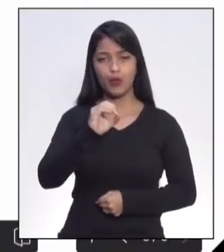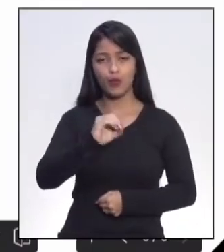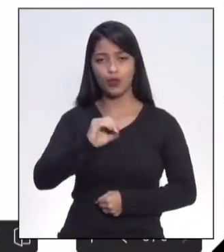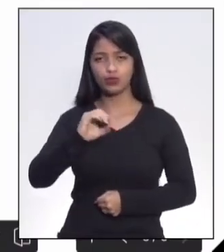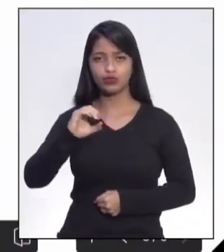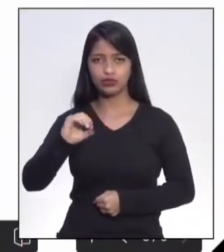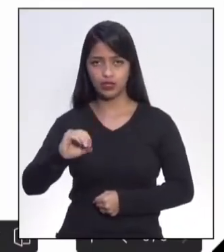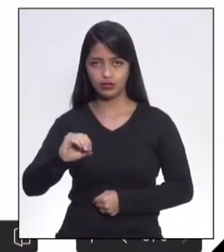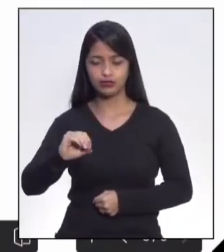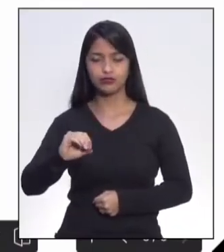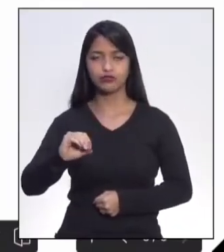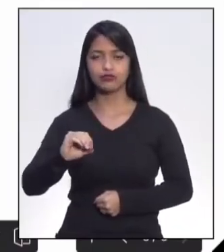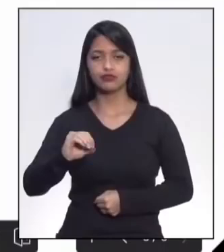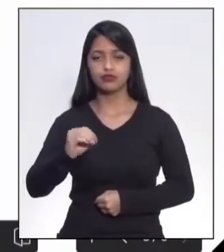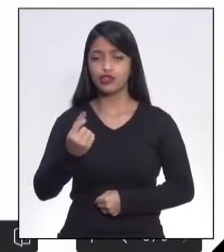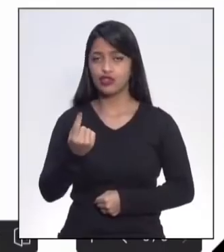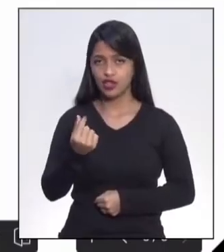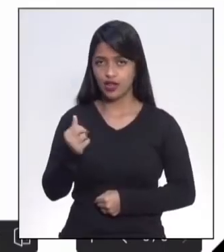1.800,